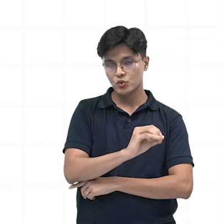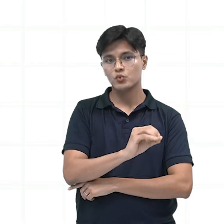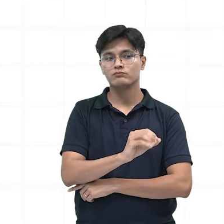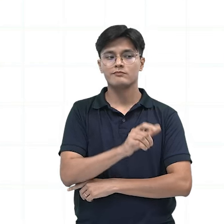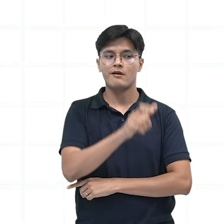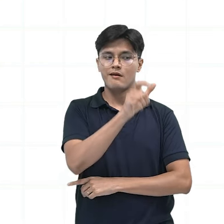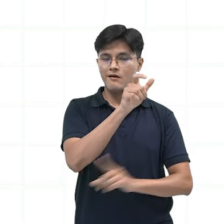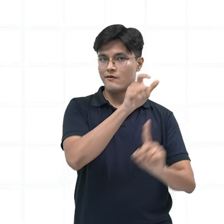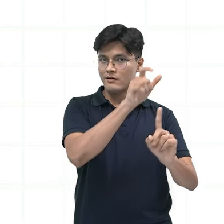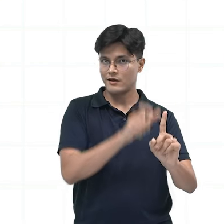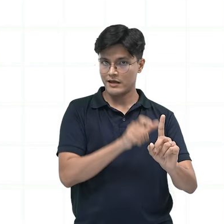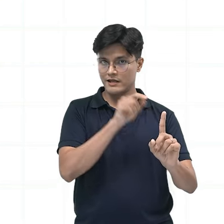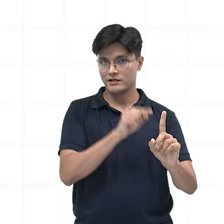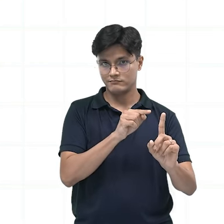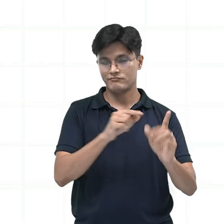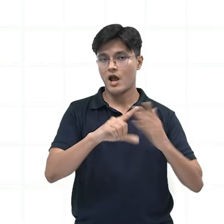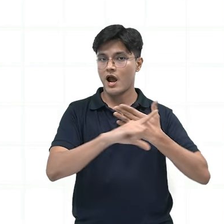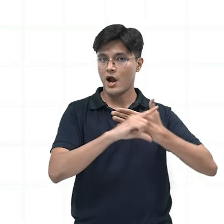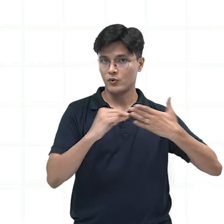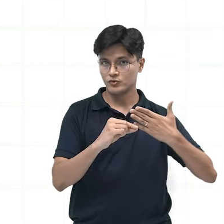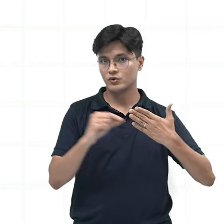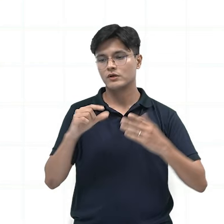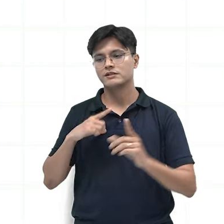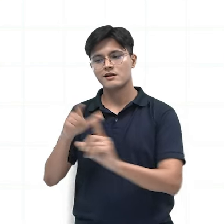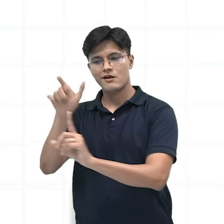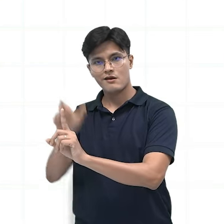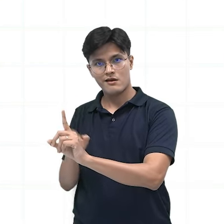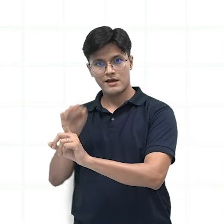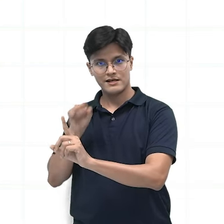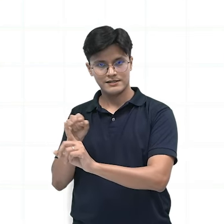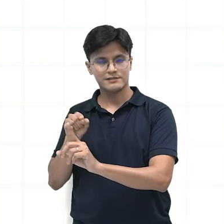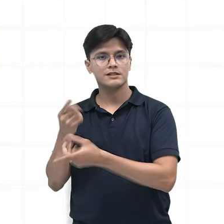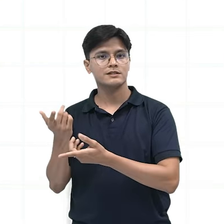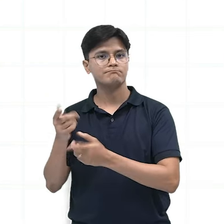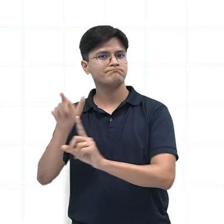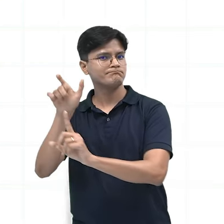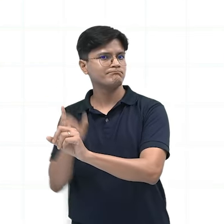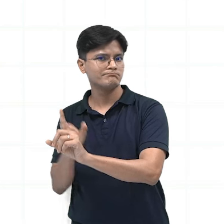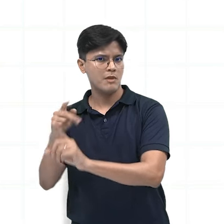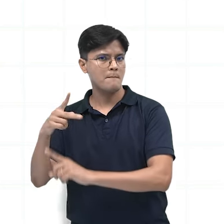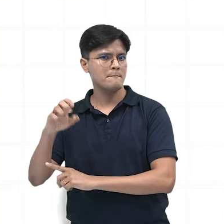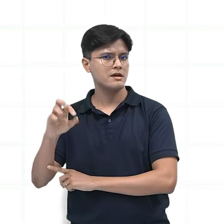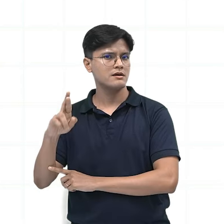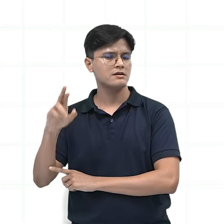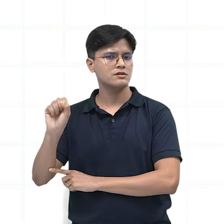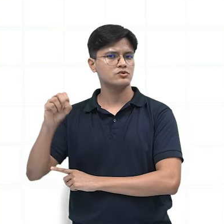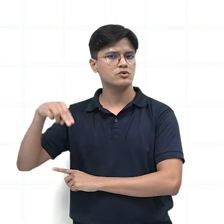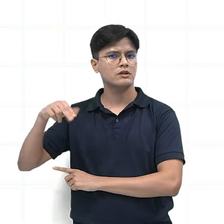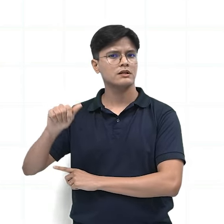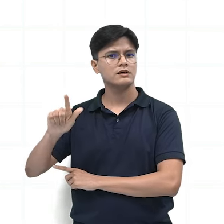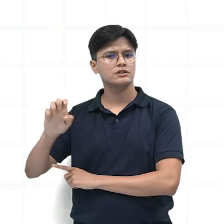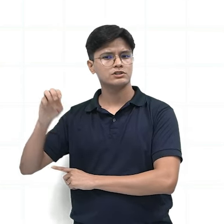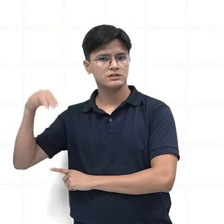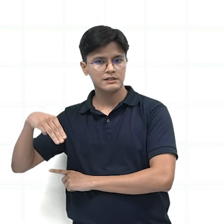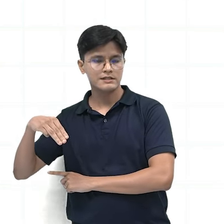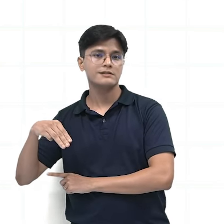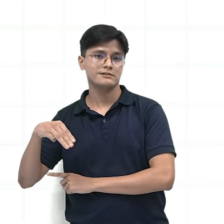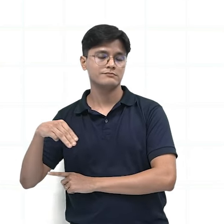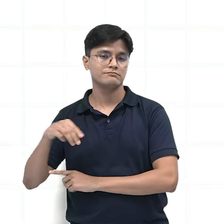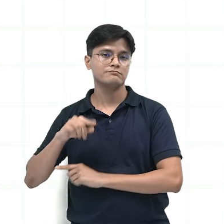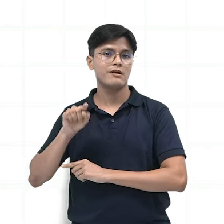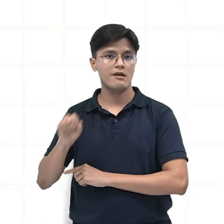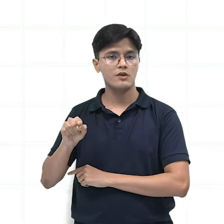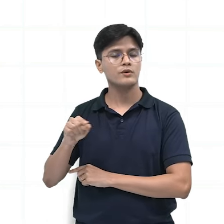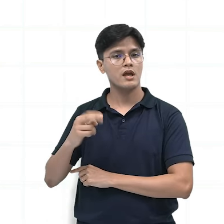se fosse um personagem, porque é a subjetividade, é a voz que está expressando as emoções,